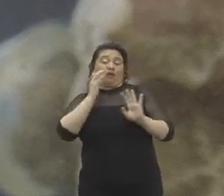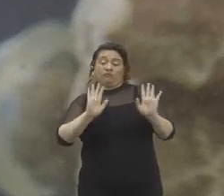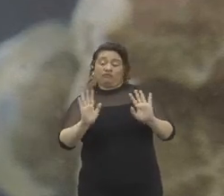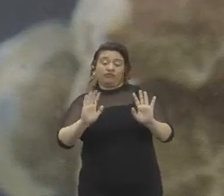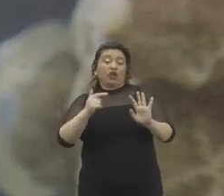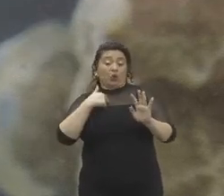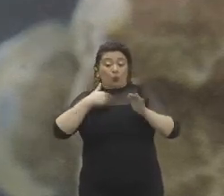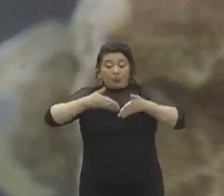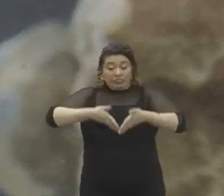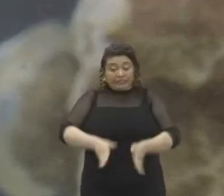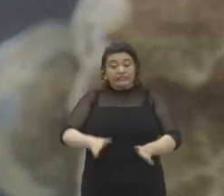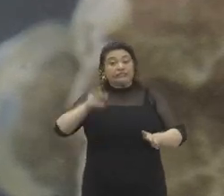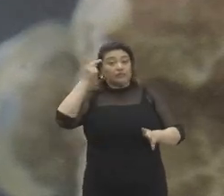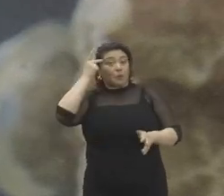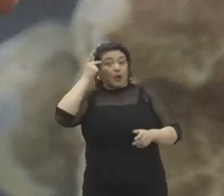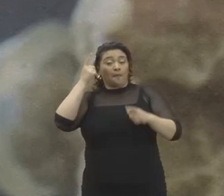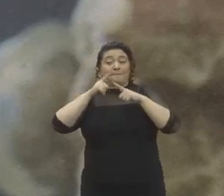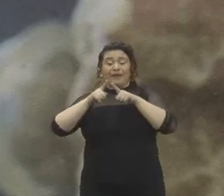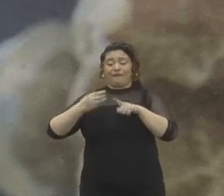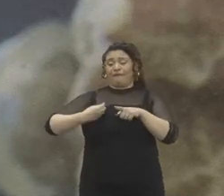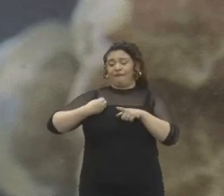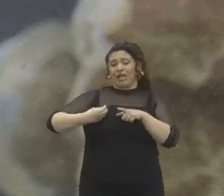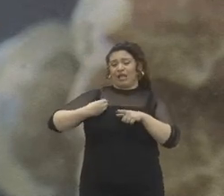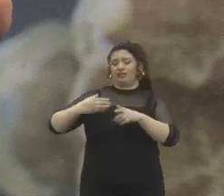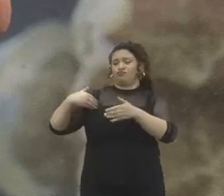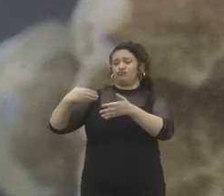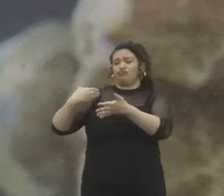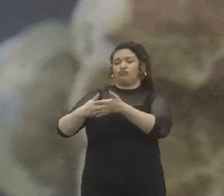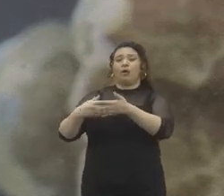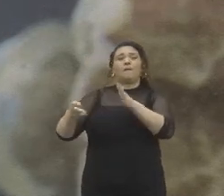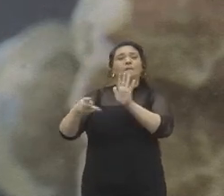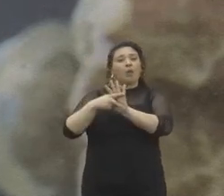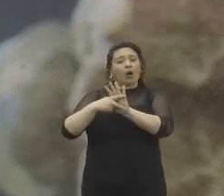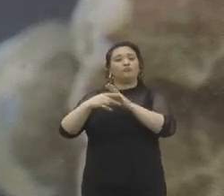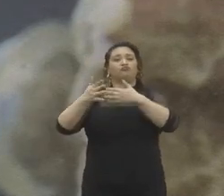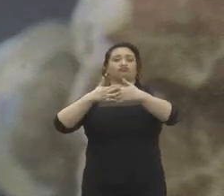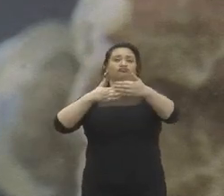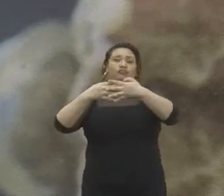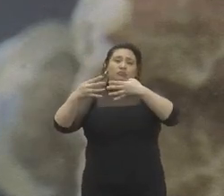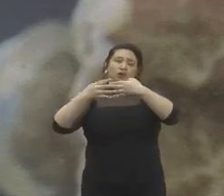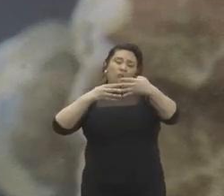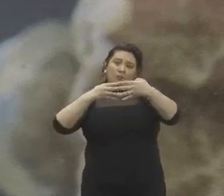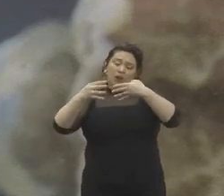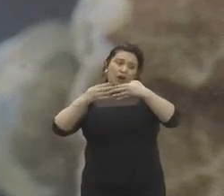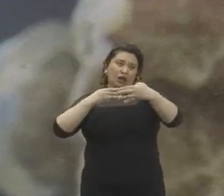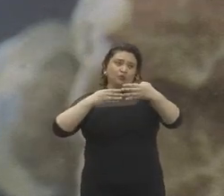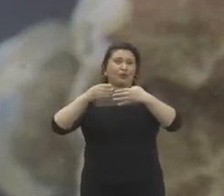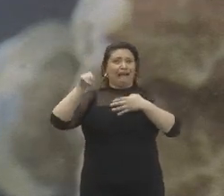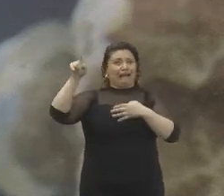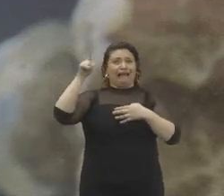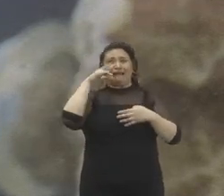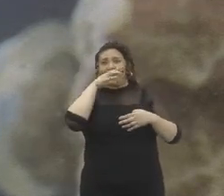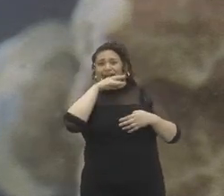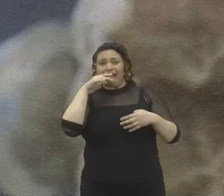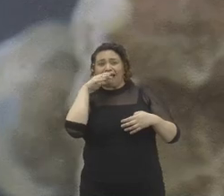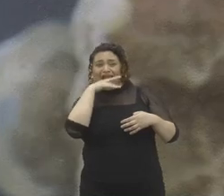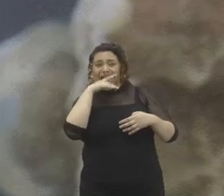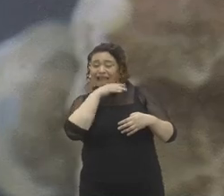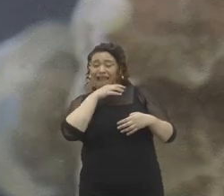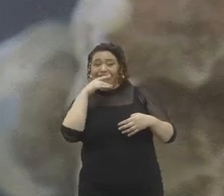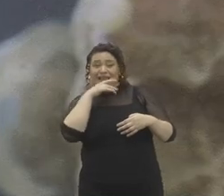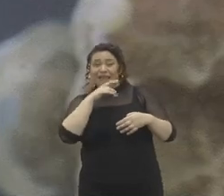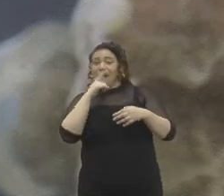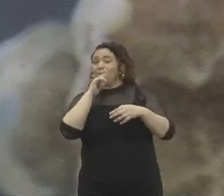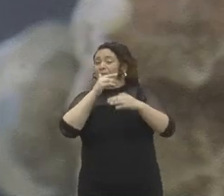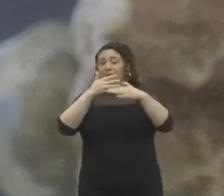boa parte da minha vida no interior em Ribeirão Preto lugar que não tem mar é quente para burro mas tem chope Isso é uma vantagem